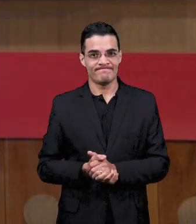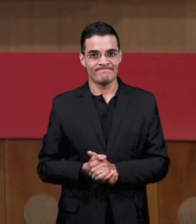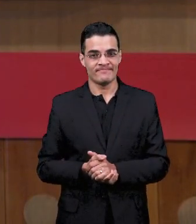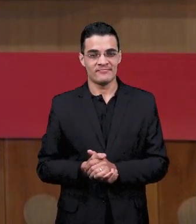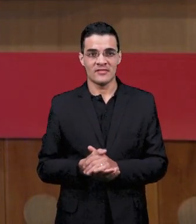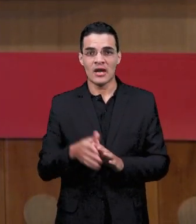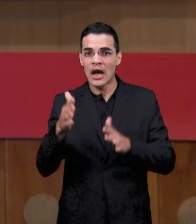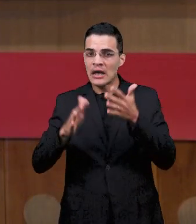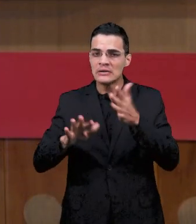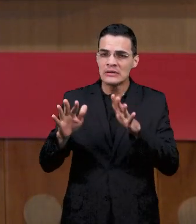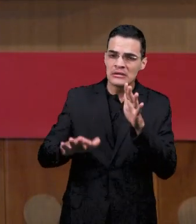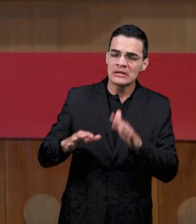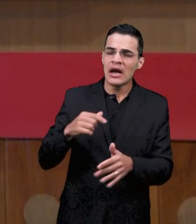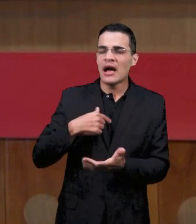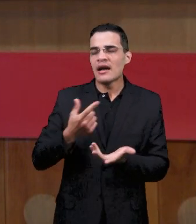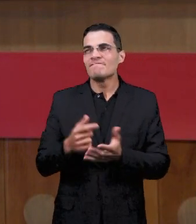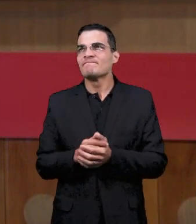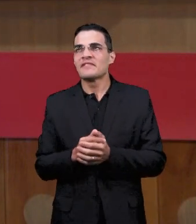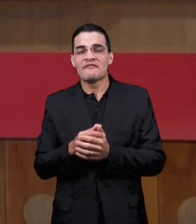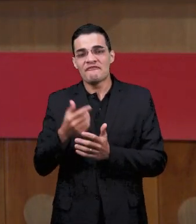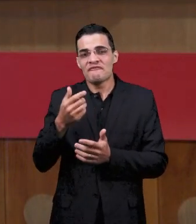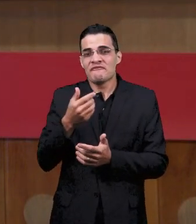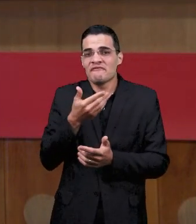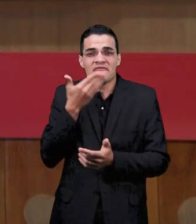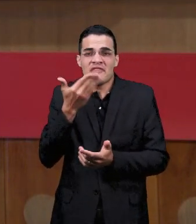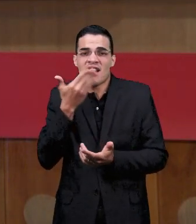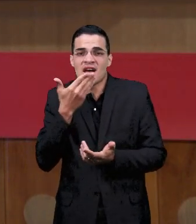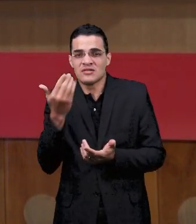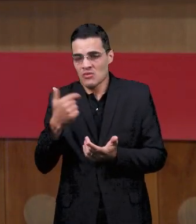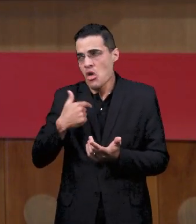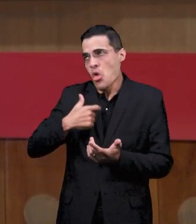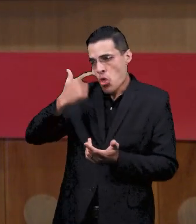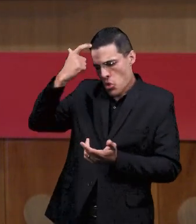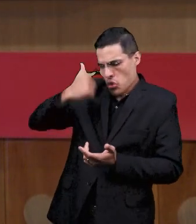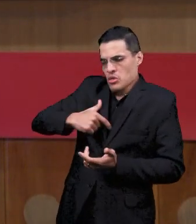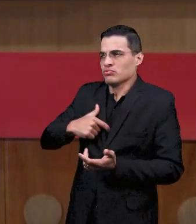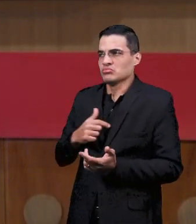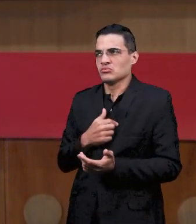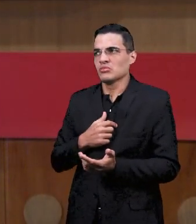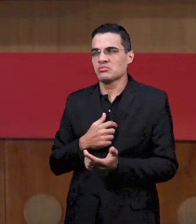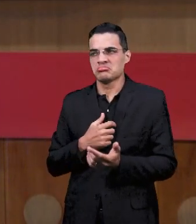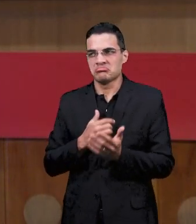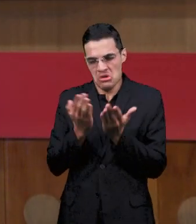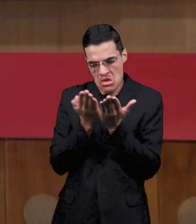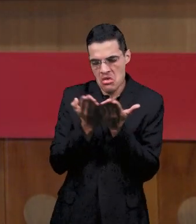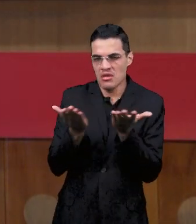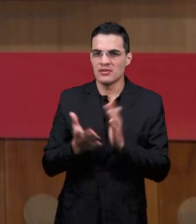fácil. O nome de cristão, o nome de evangélico, nome.